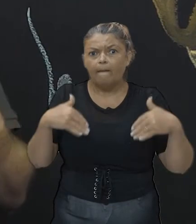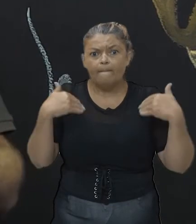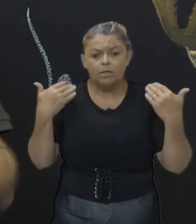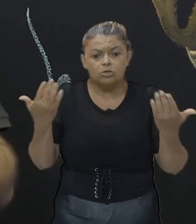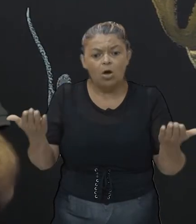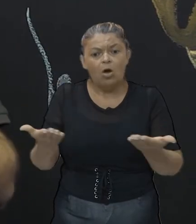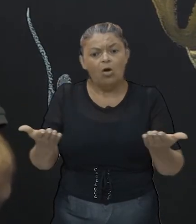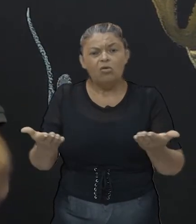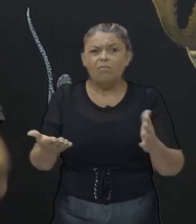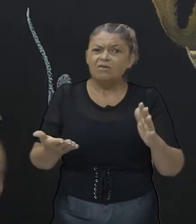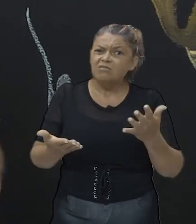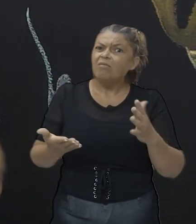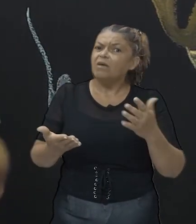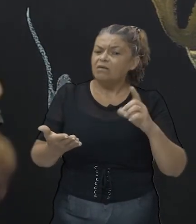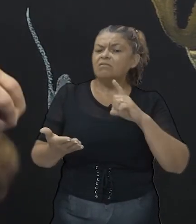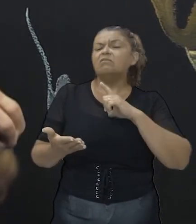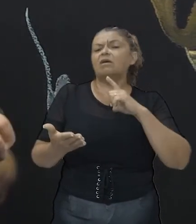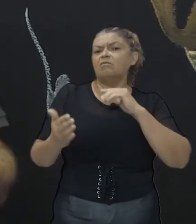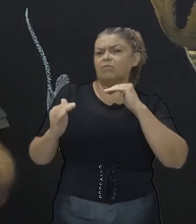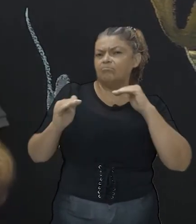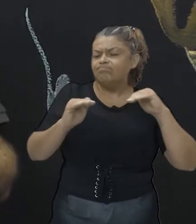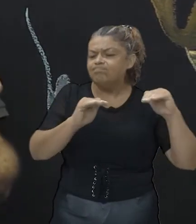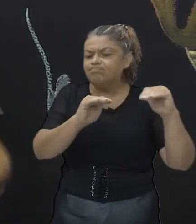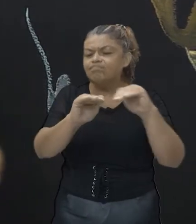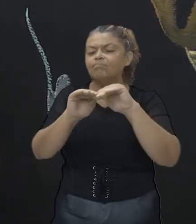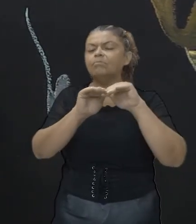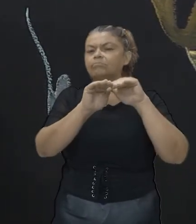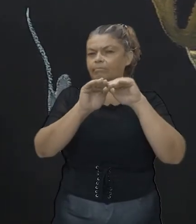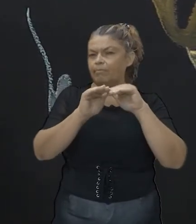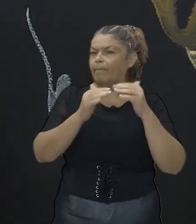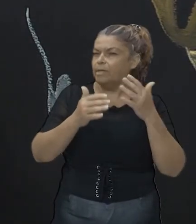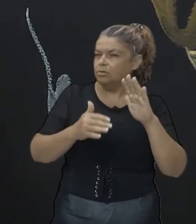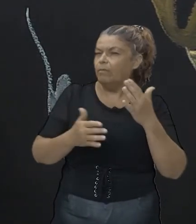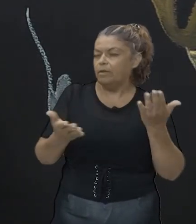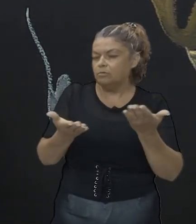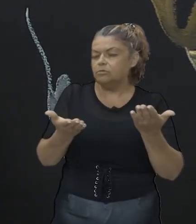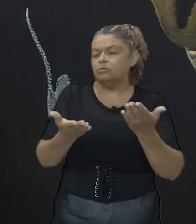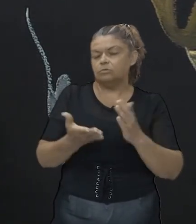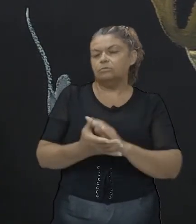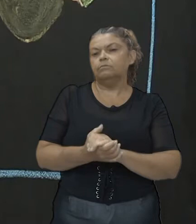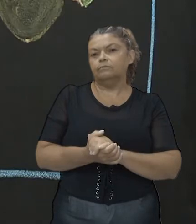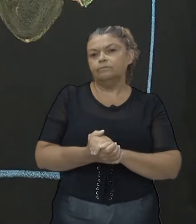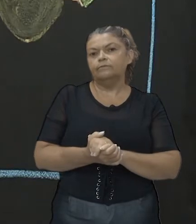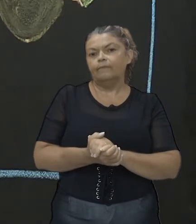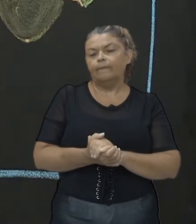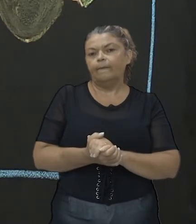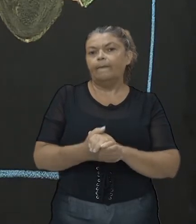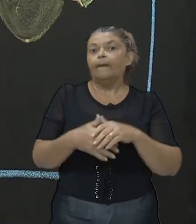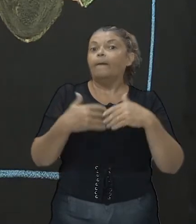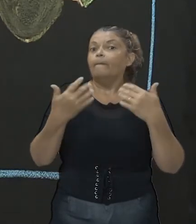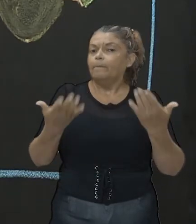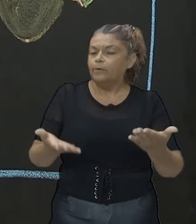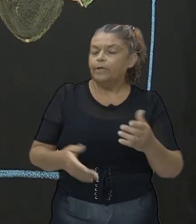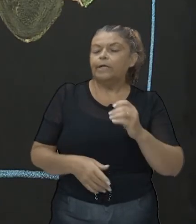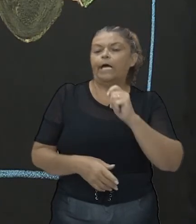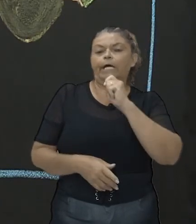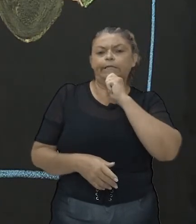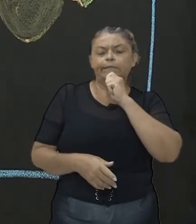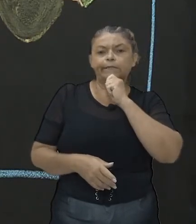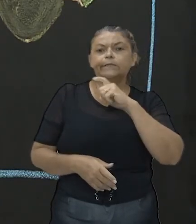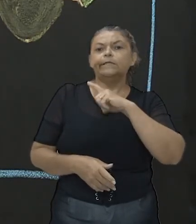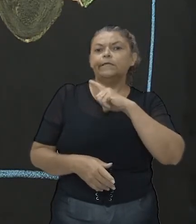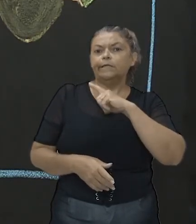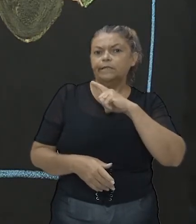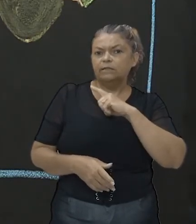importante, mais integrada e coerente no território indiano. Porém, ainda existe o